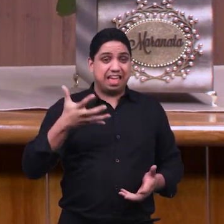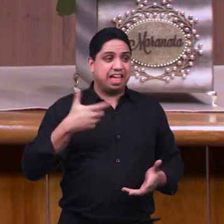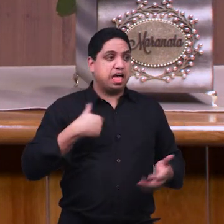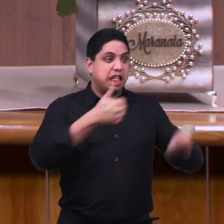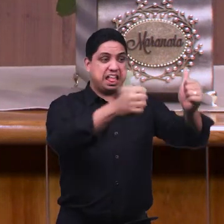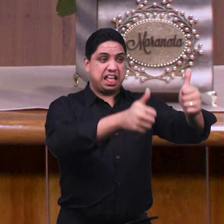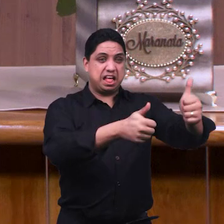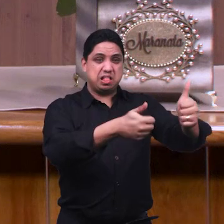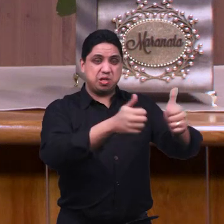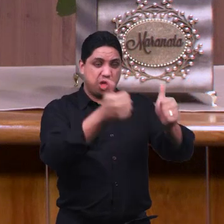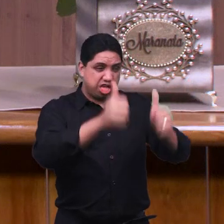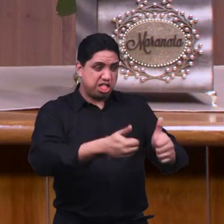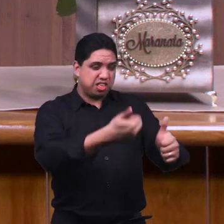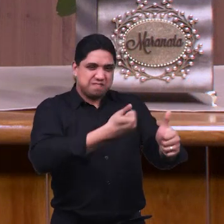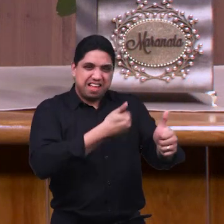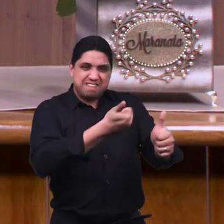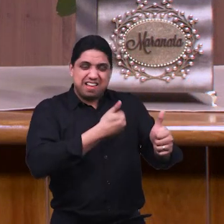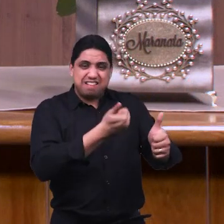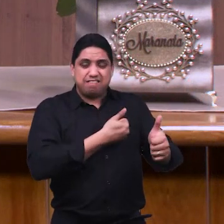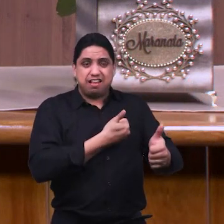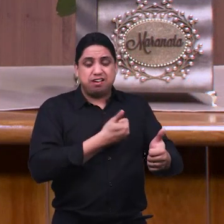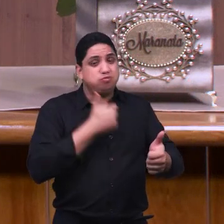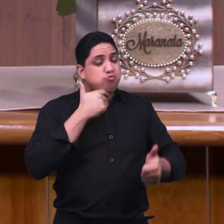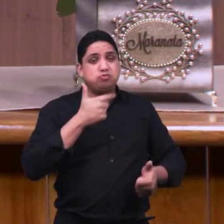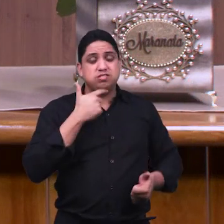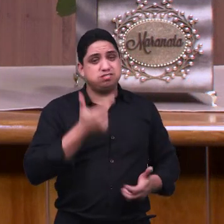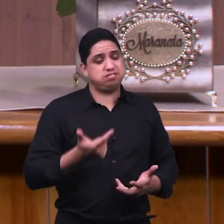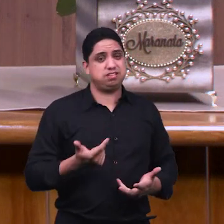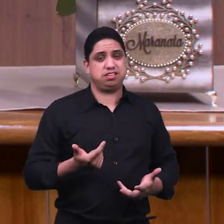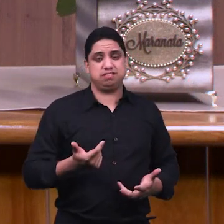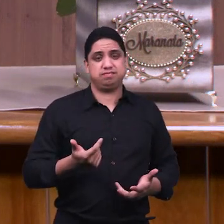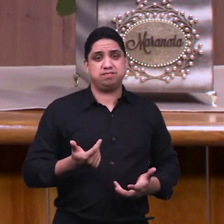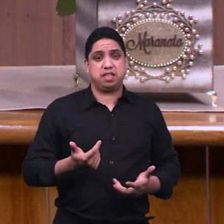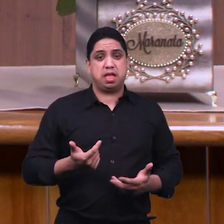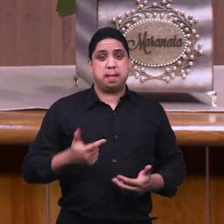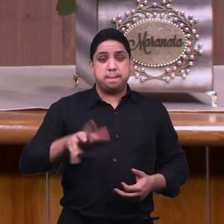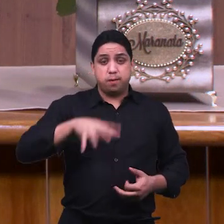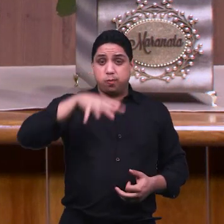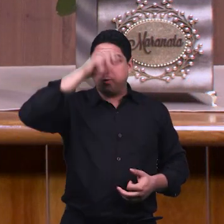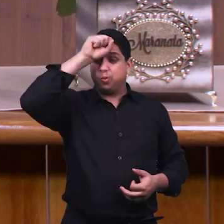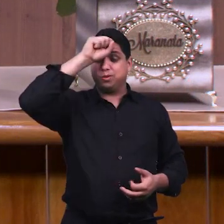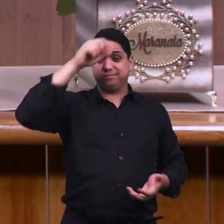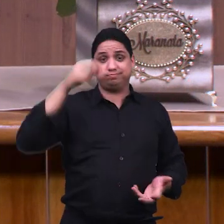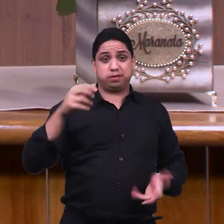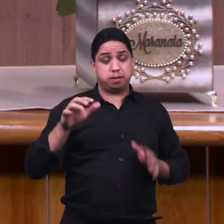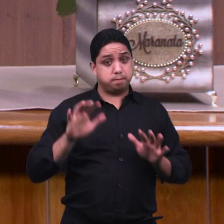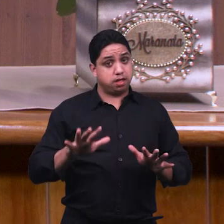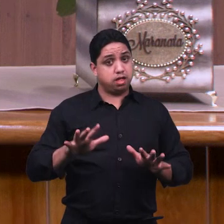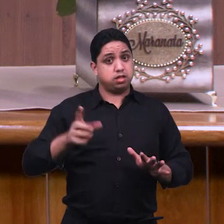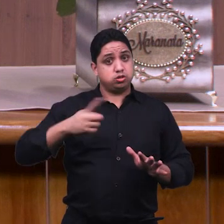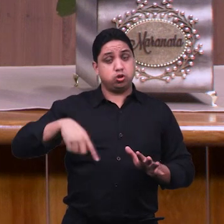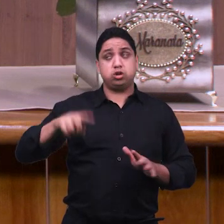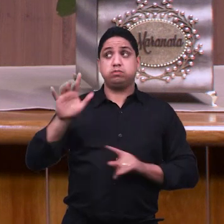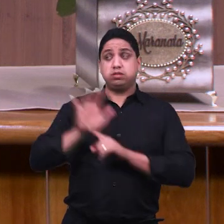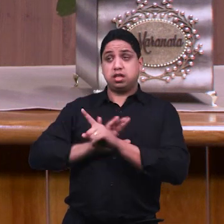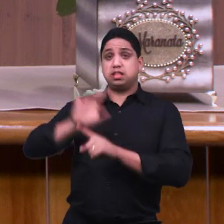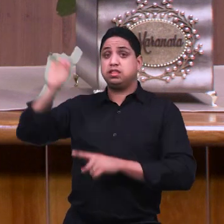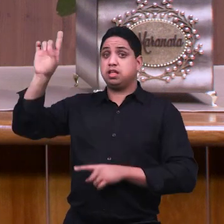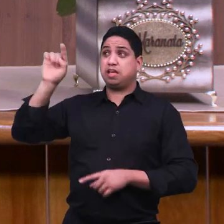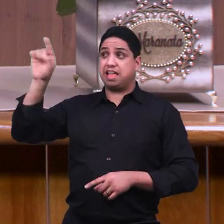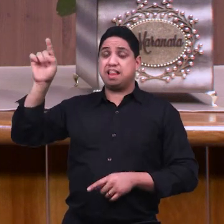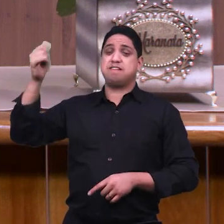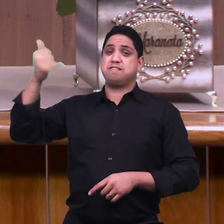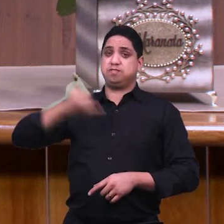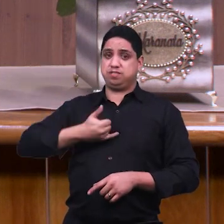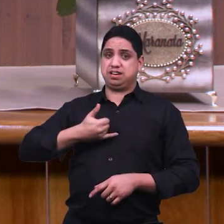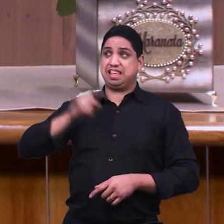ele. Através de horóscopo, através de outras coisas que ele tem de misticismo, mas há um Deus que fala, né? Há um